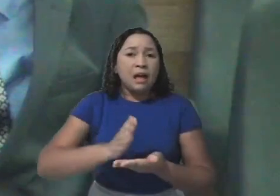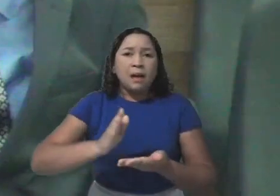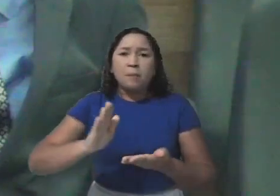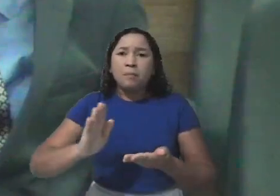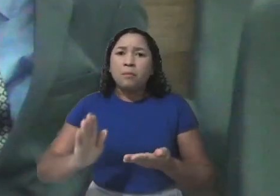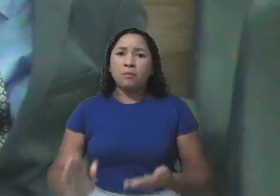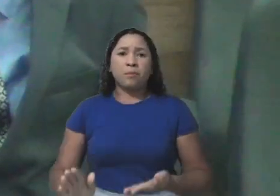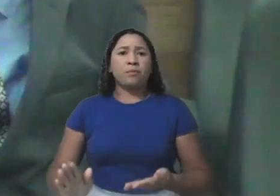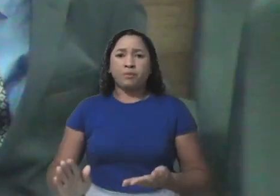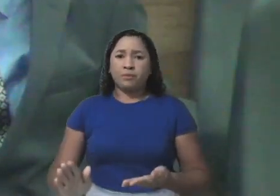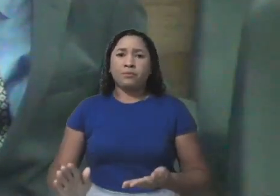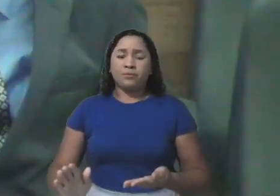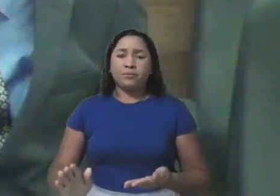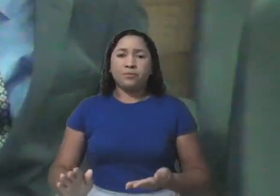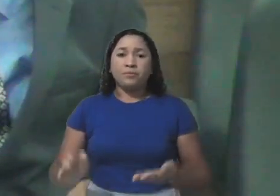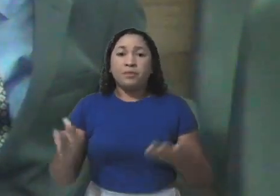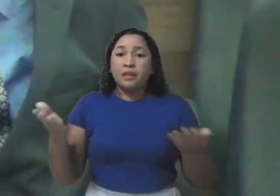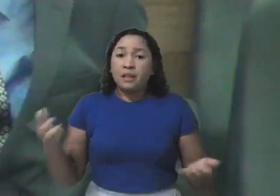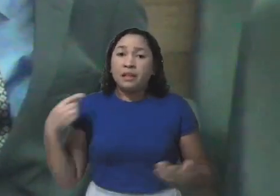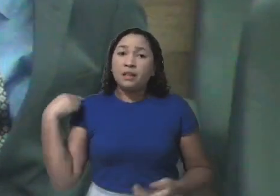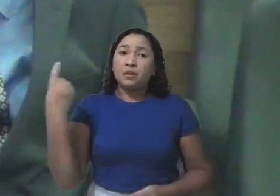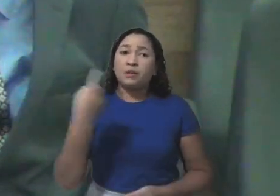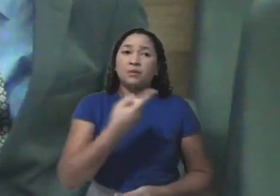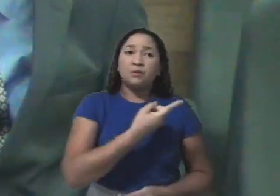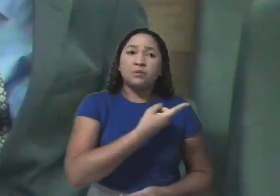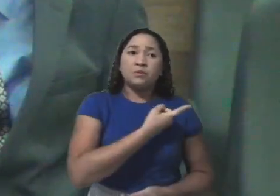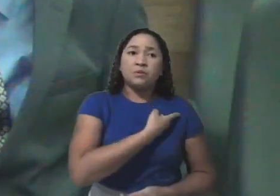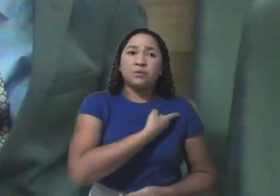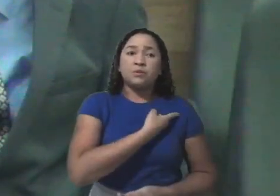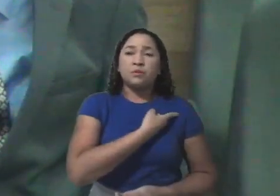somos reformados, protestantes e